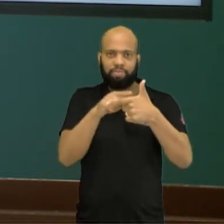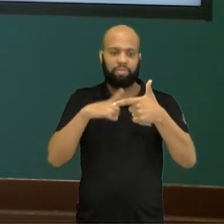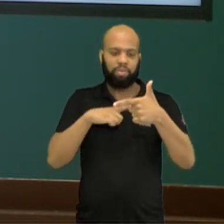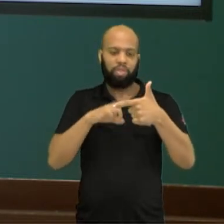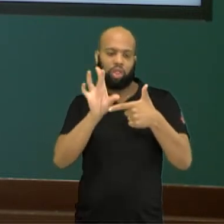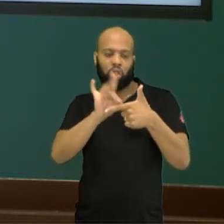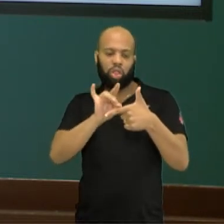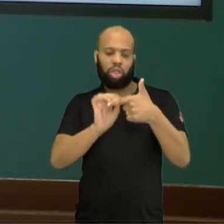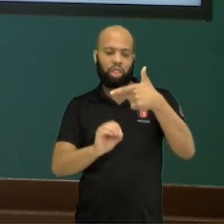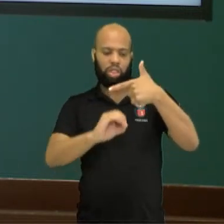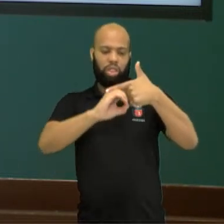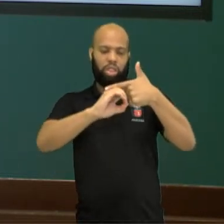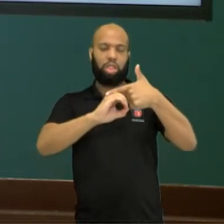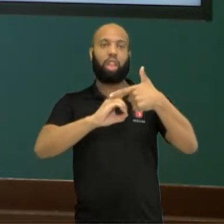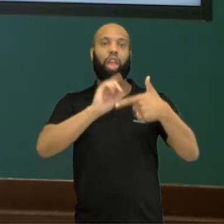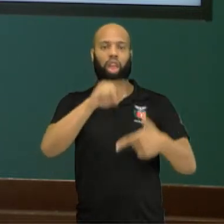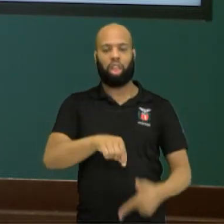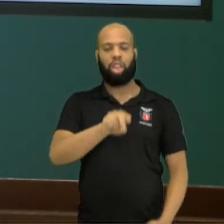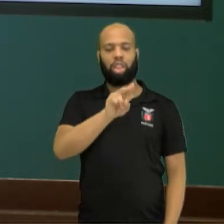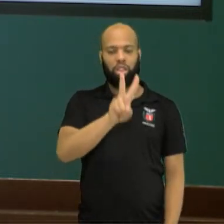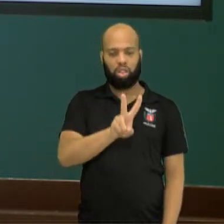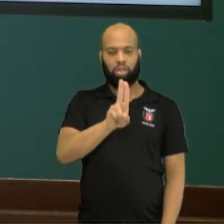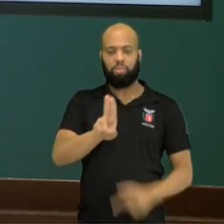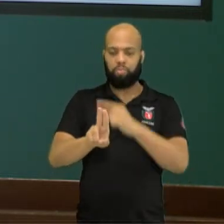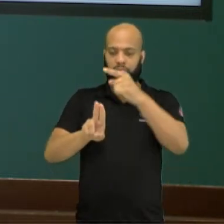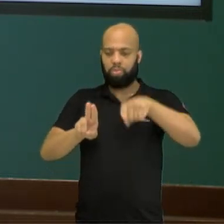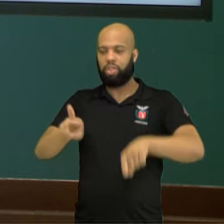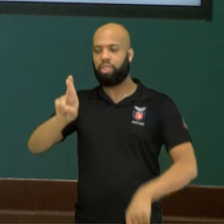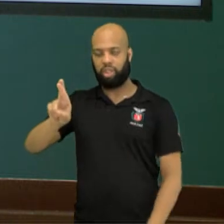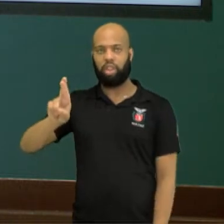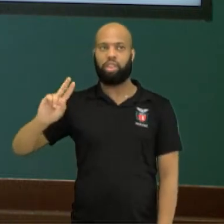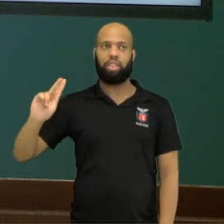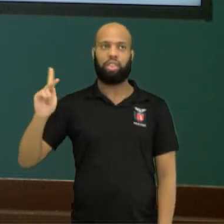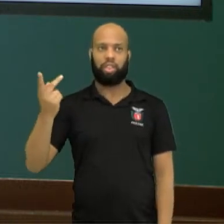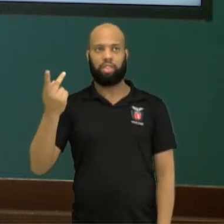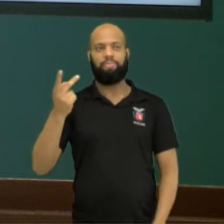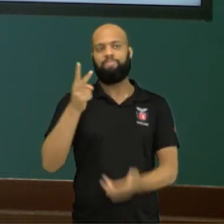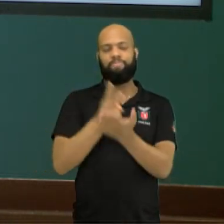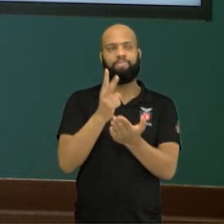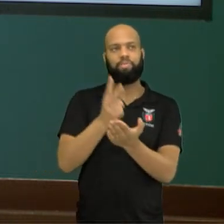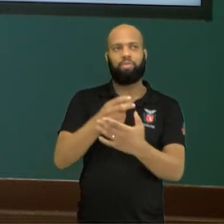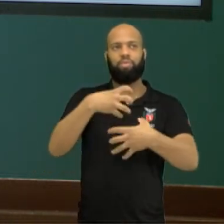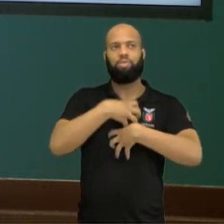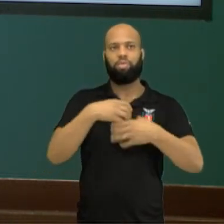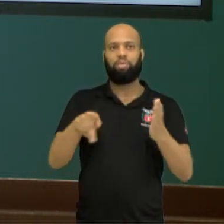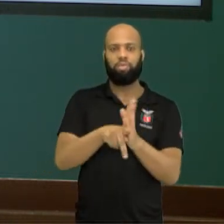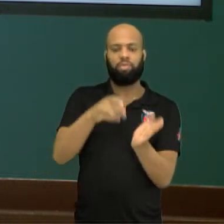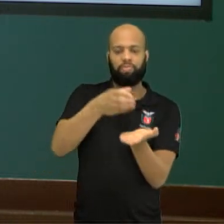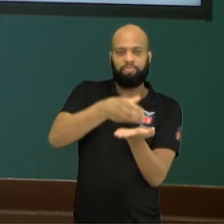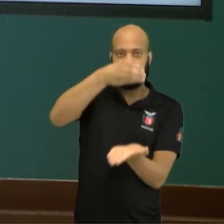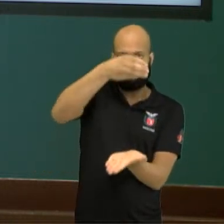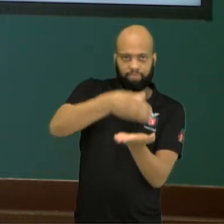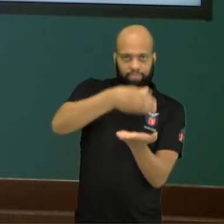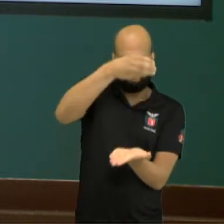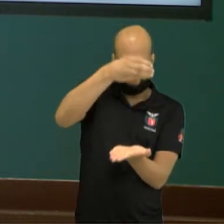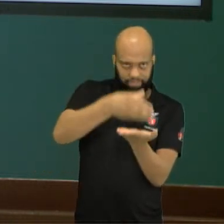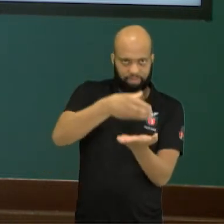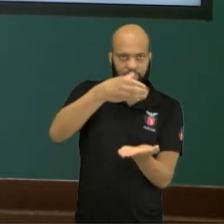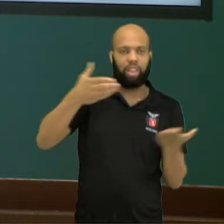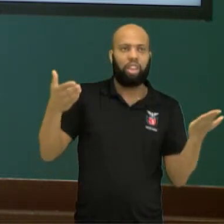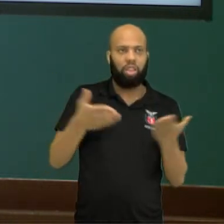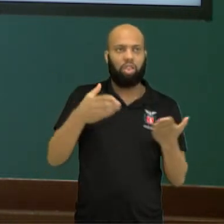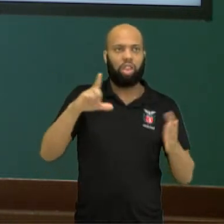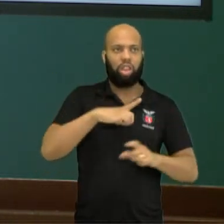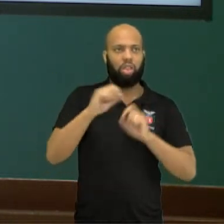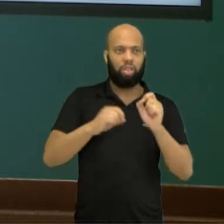Portanto, a superfície lateral vai ser 2πrh, da mesma maneira que no cilindro reto, que agora eu estou aqui